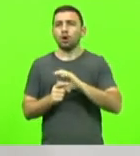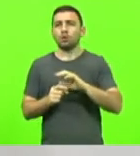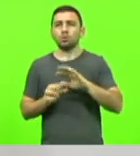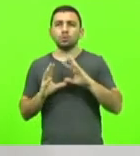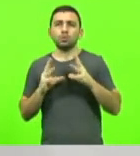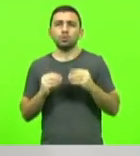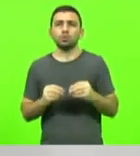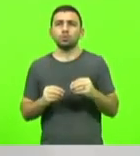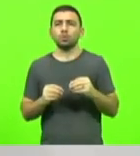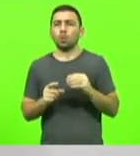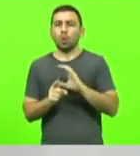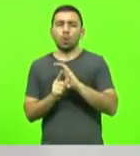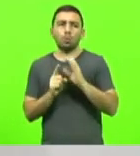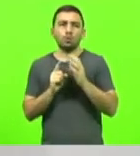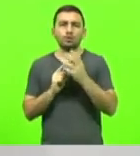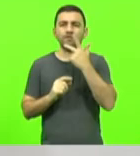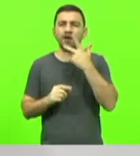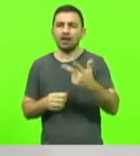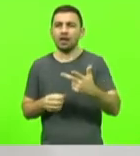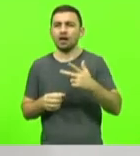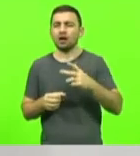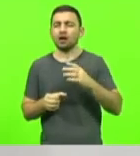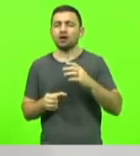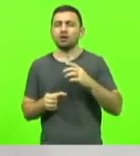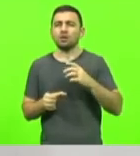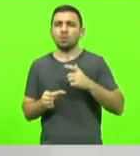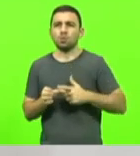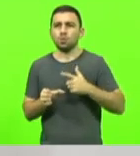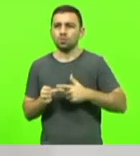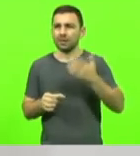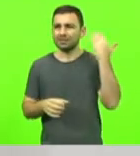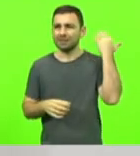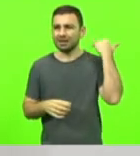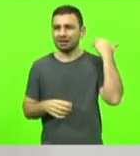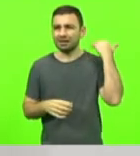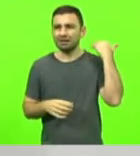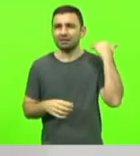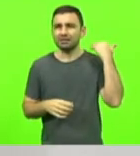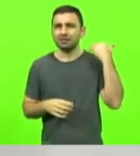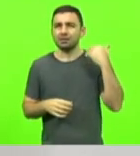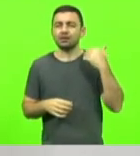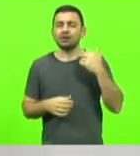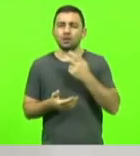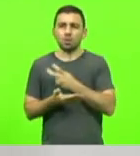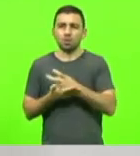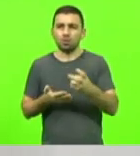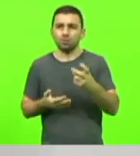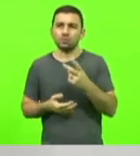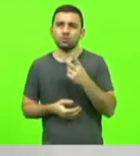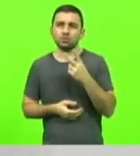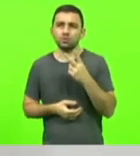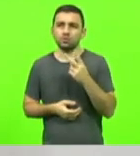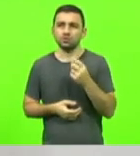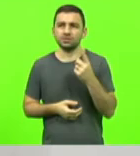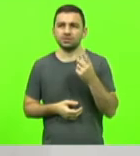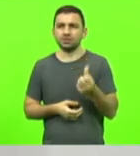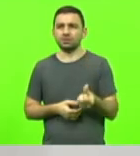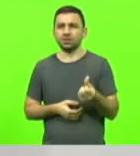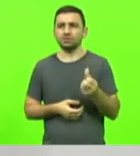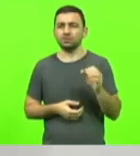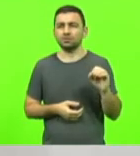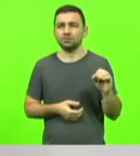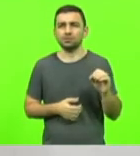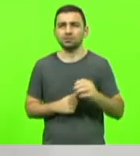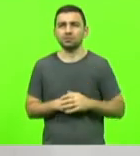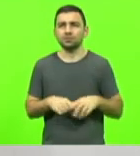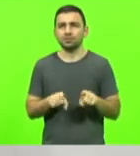no Brasil, que ele já começou lá na época de Getúlio Vargas, que fez com que o golpe de 2064, as Forças Armadas